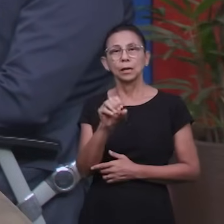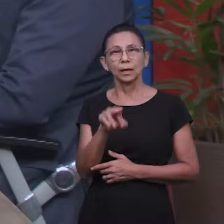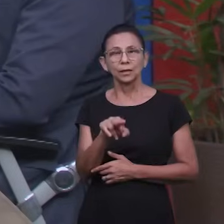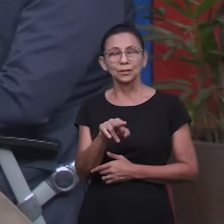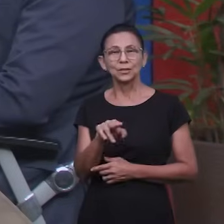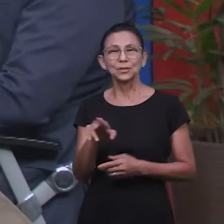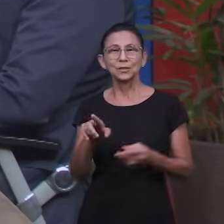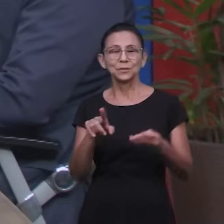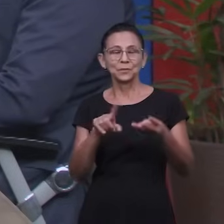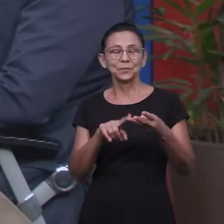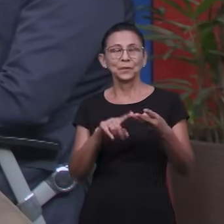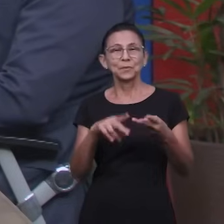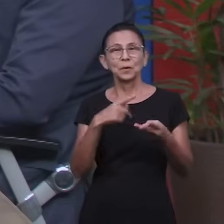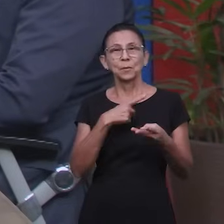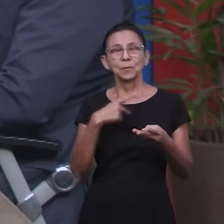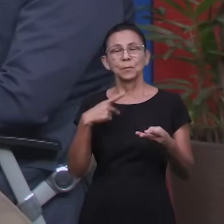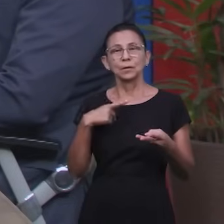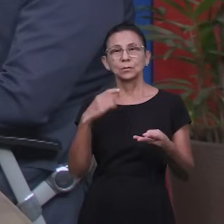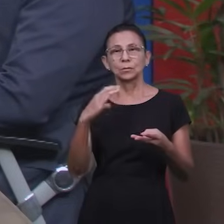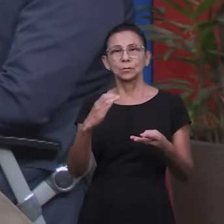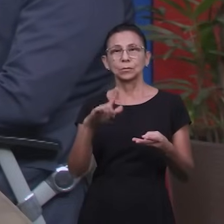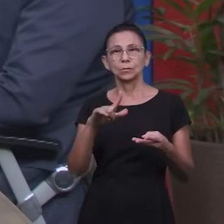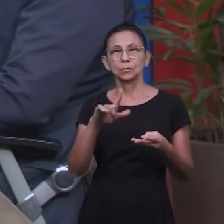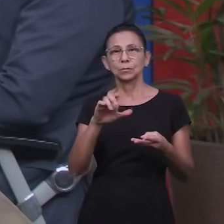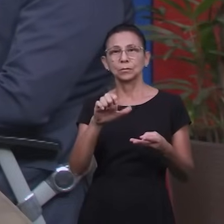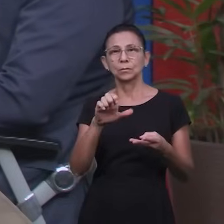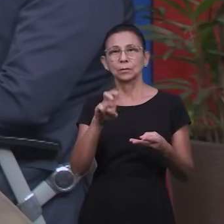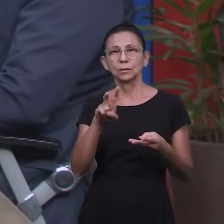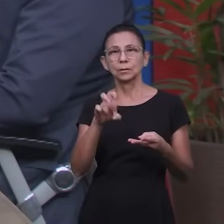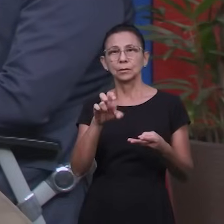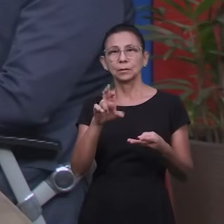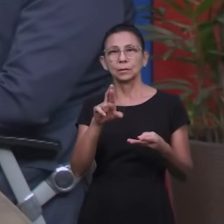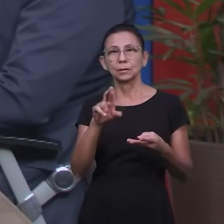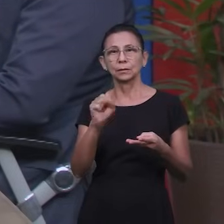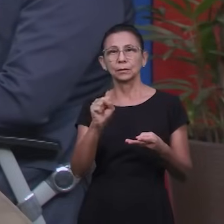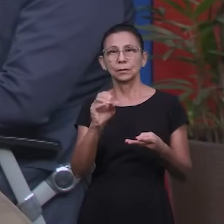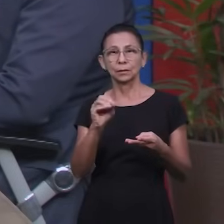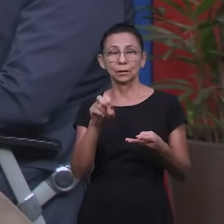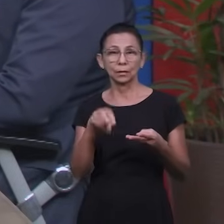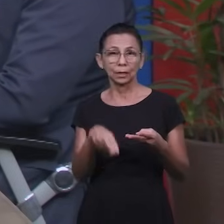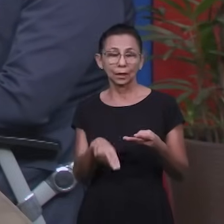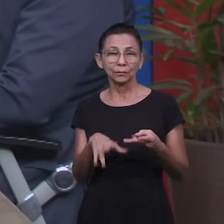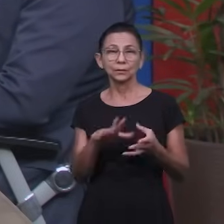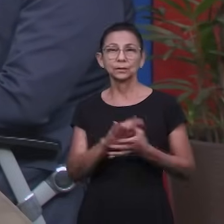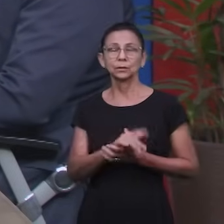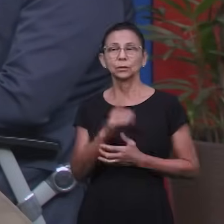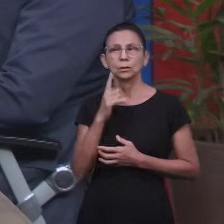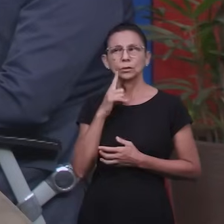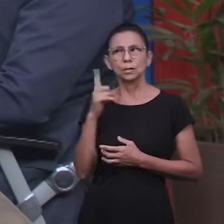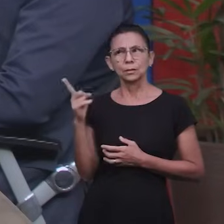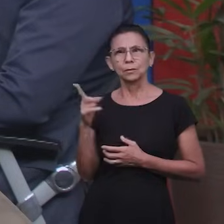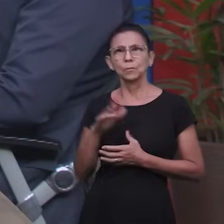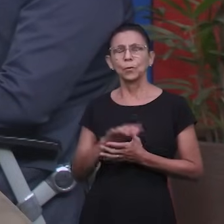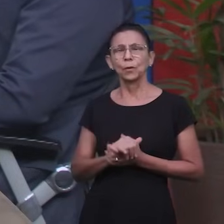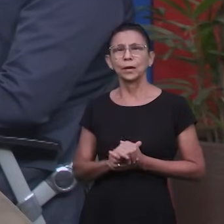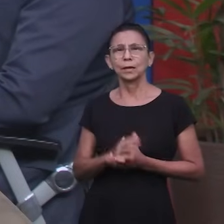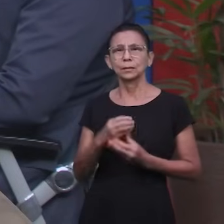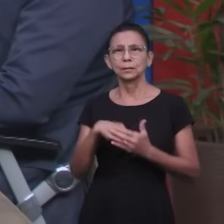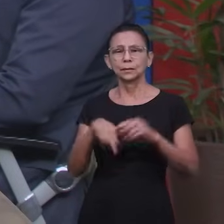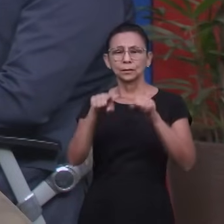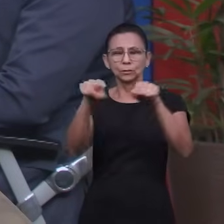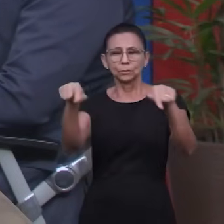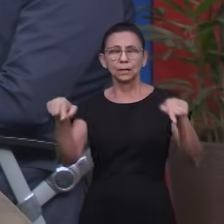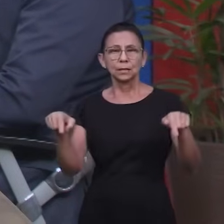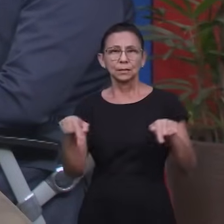esteve da outra vez, mas se verem na gravação, ele estava atendendo lá, né? Ele apareceu atendendo lá na sala